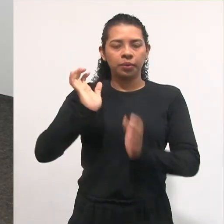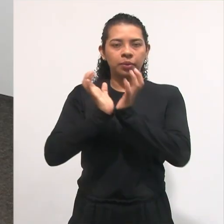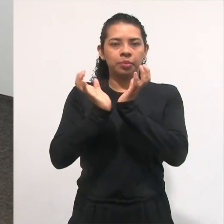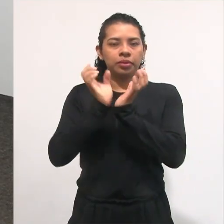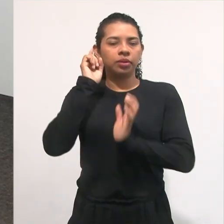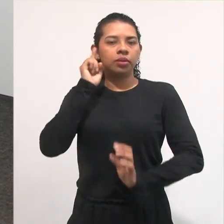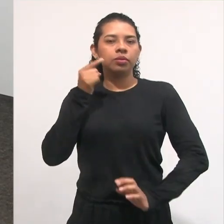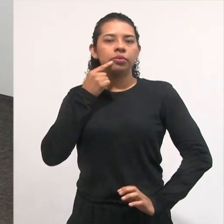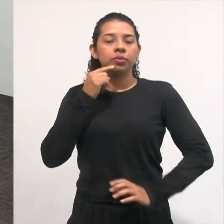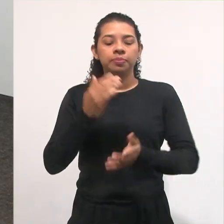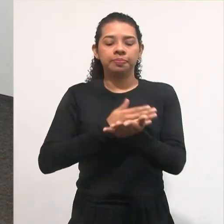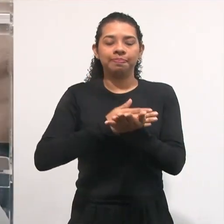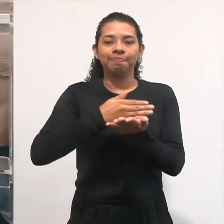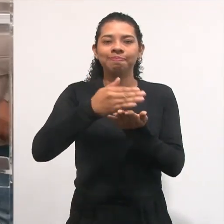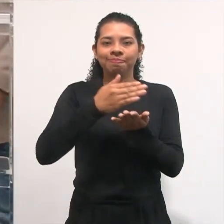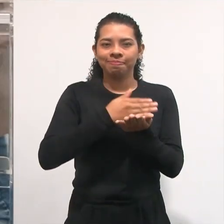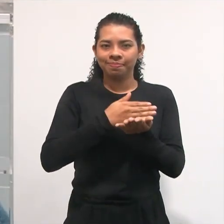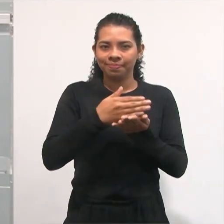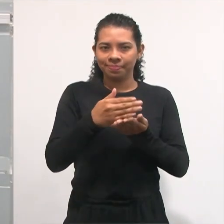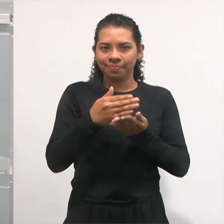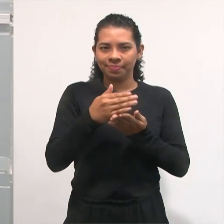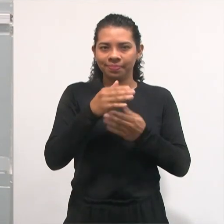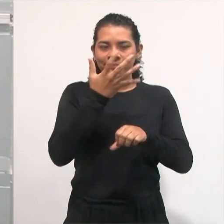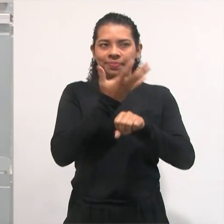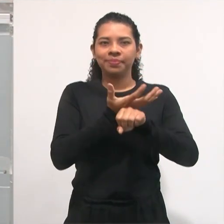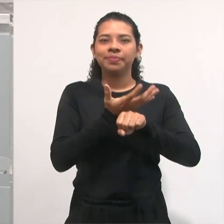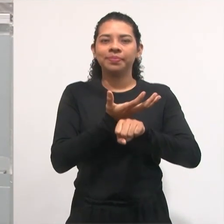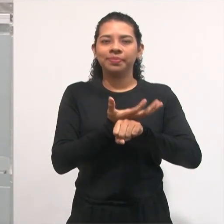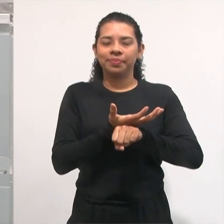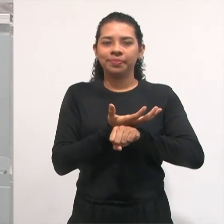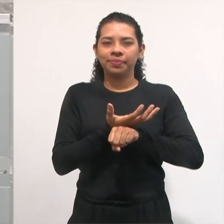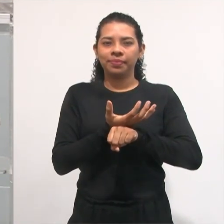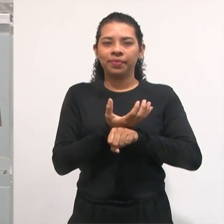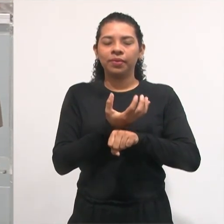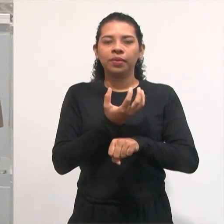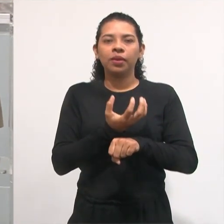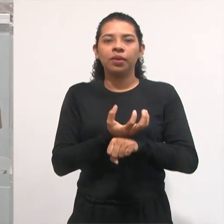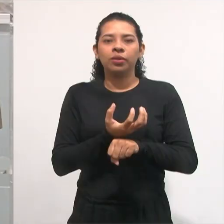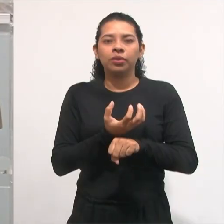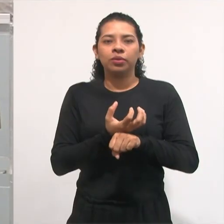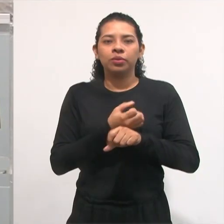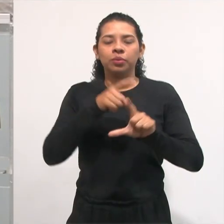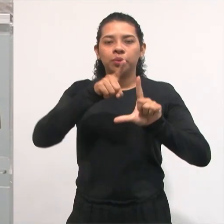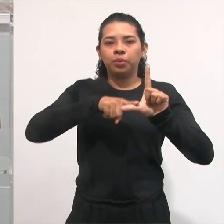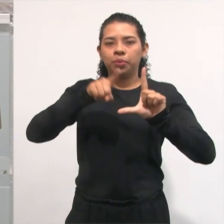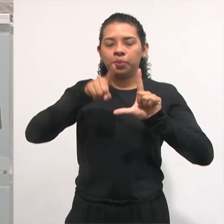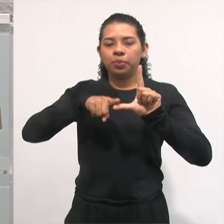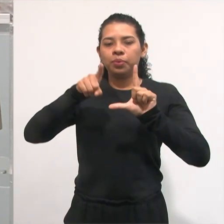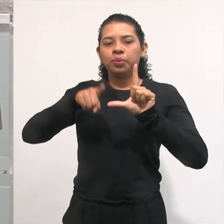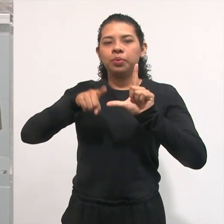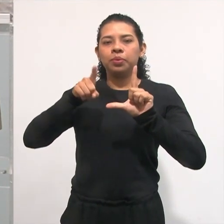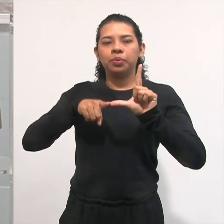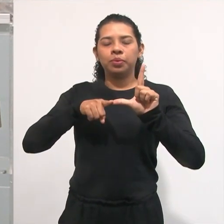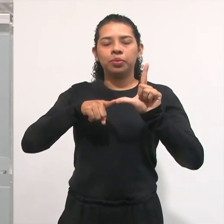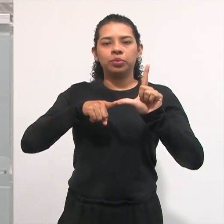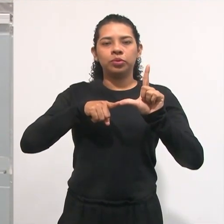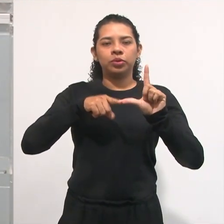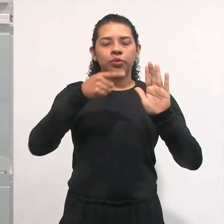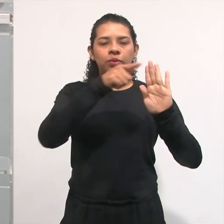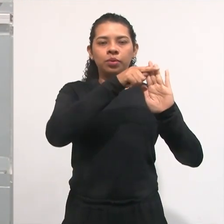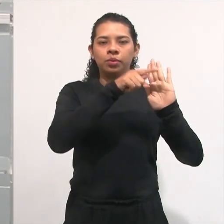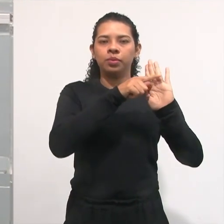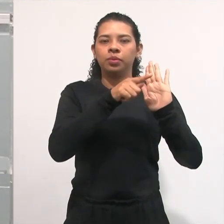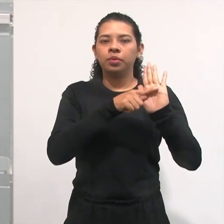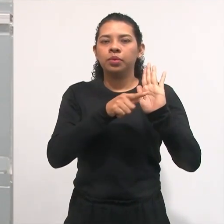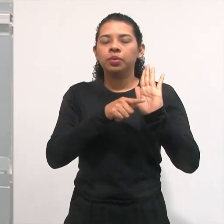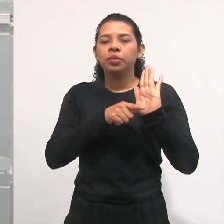E agora vamos iniciar a nossa disciplina. Vamos iniciar a nossa disciplina Estatística e Indicadores aplicados à Gestão Pública.